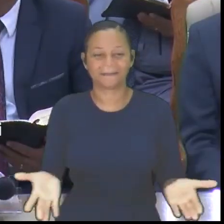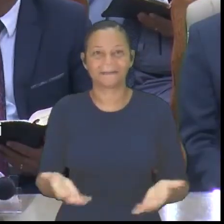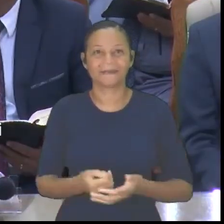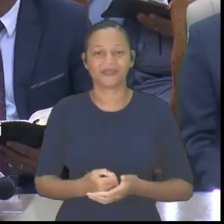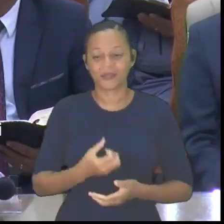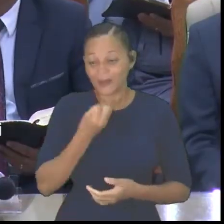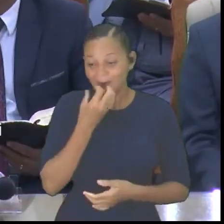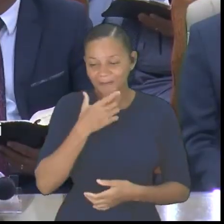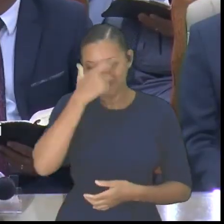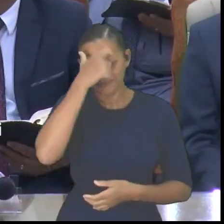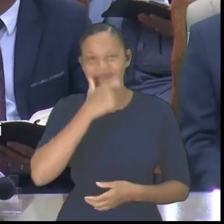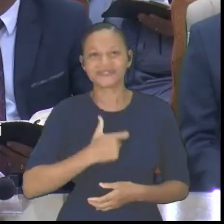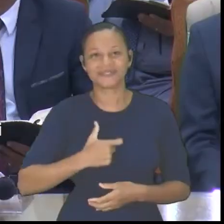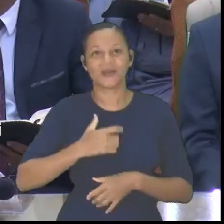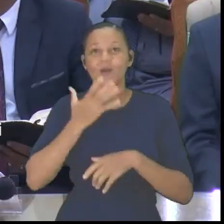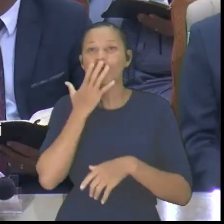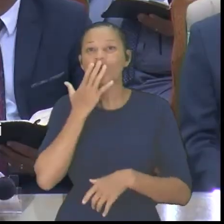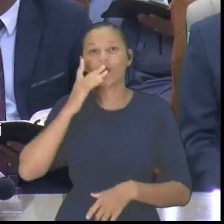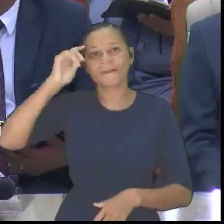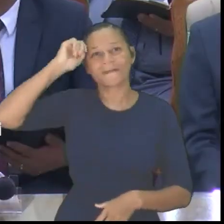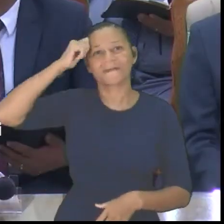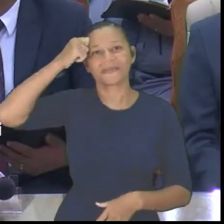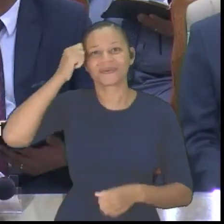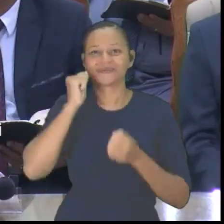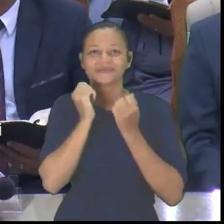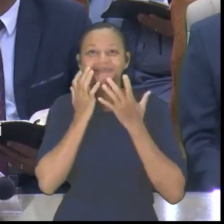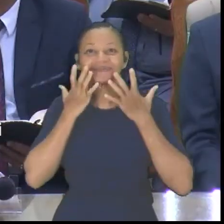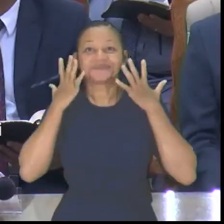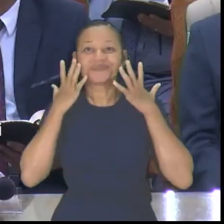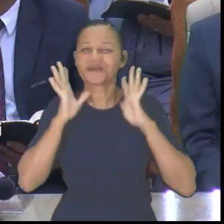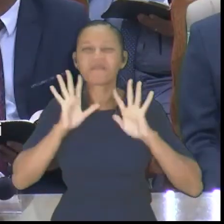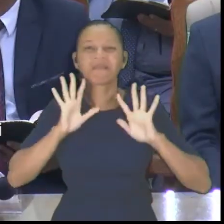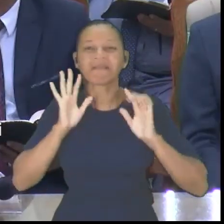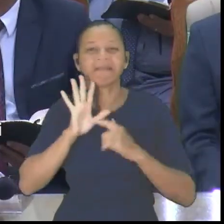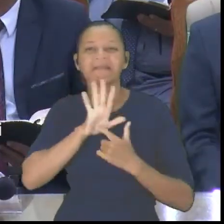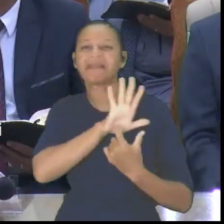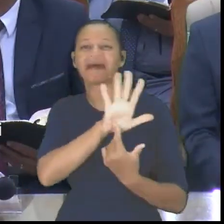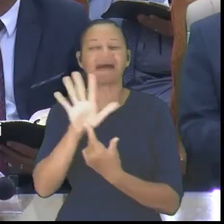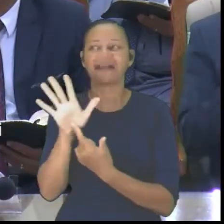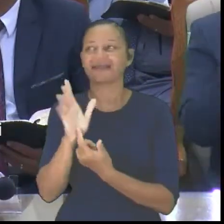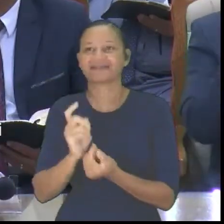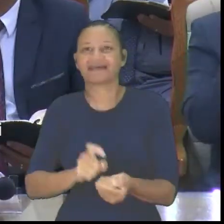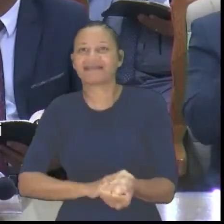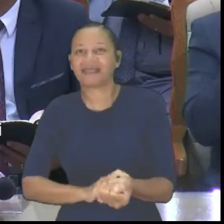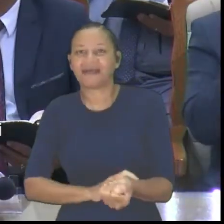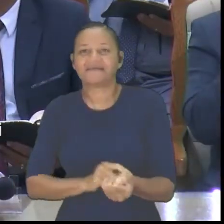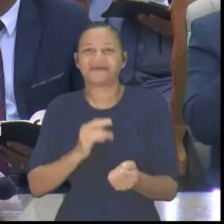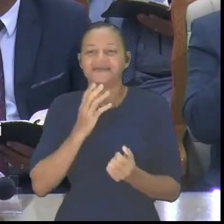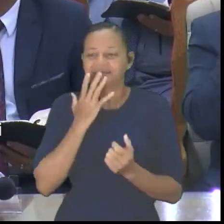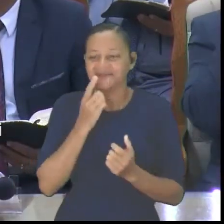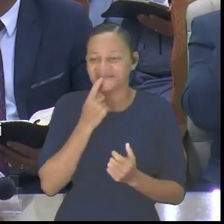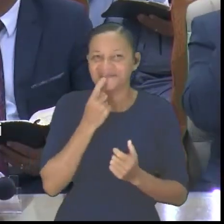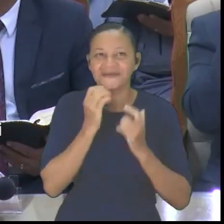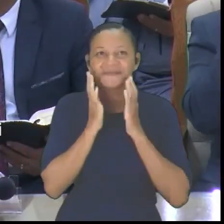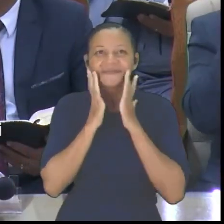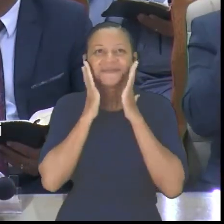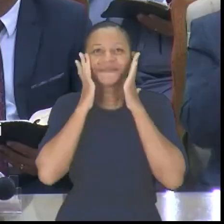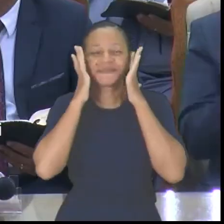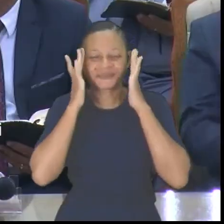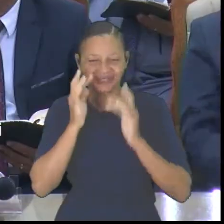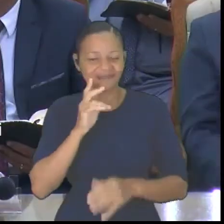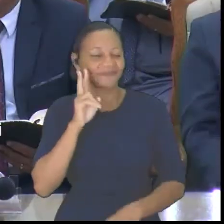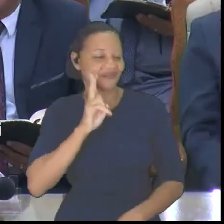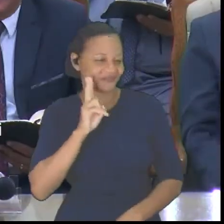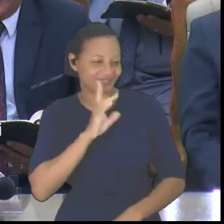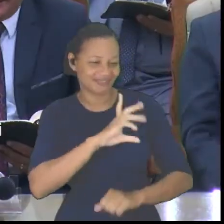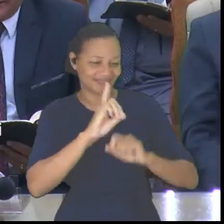ser preto, né? Que não transparece o nervosismo, a gente não fica vermelho. Nossa irmã Vaninha, Deus